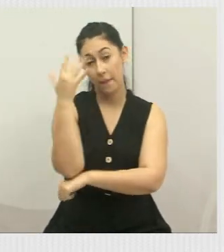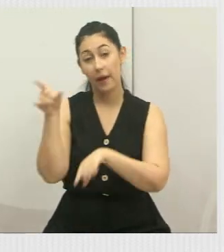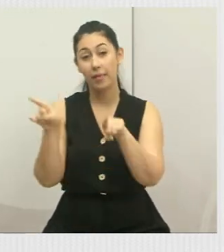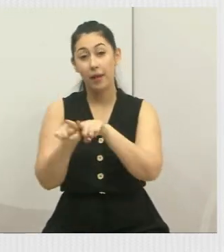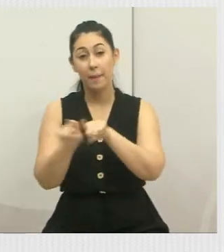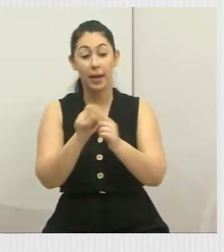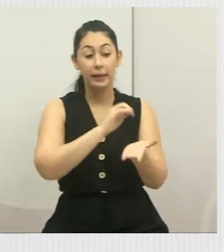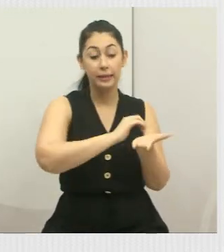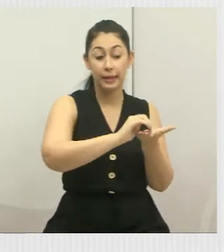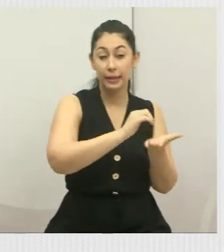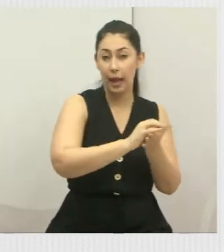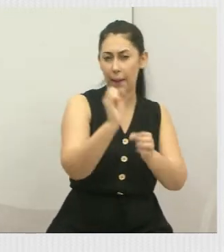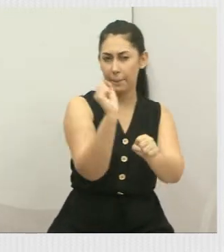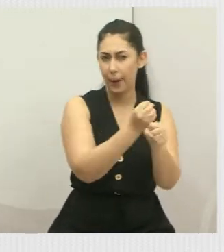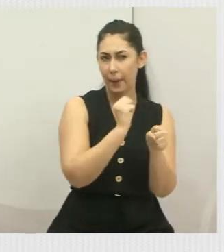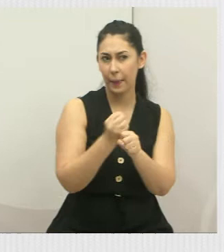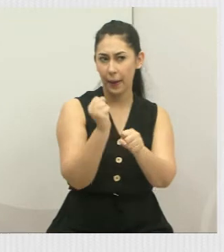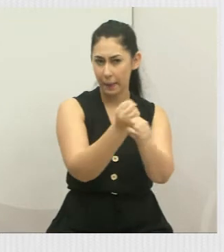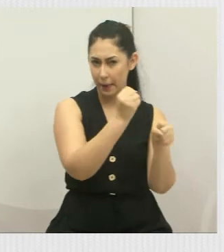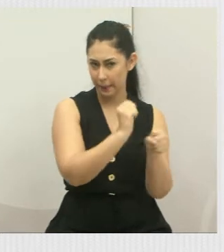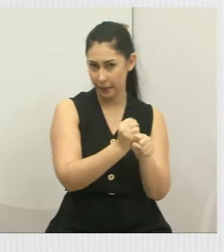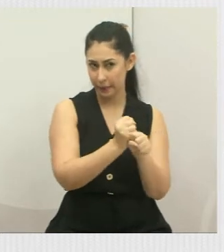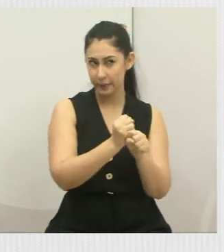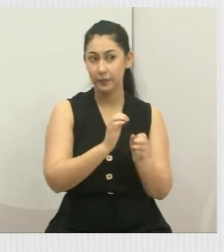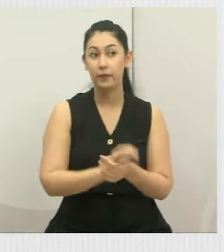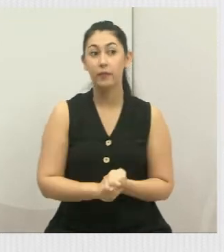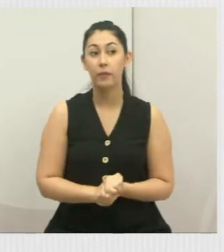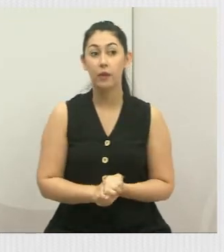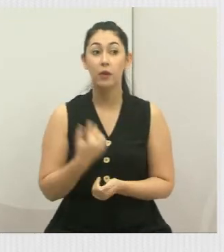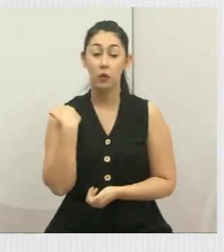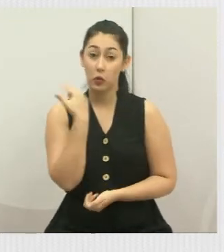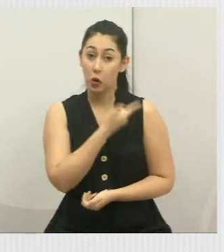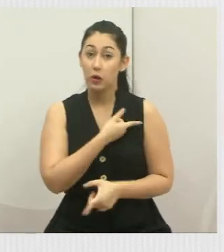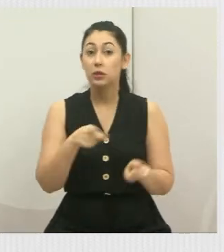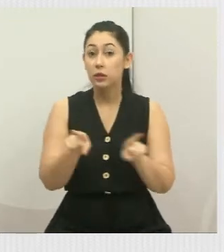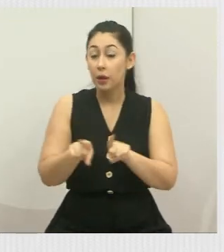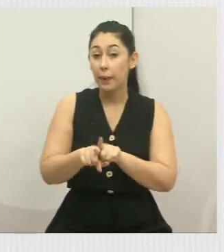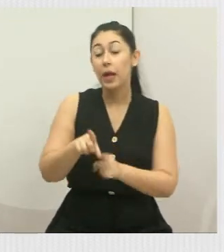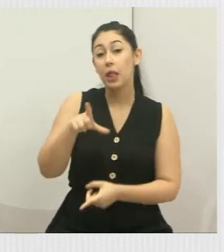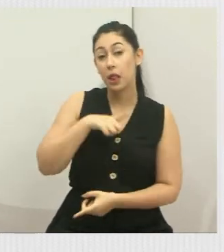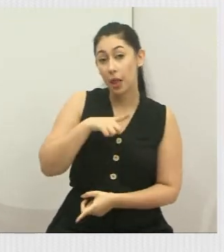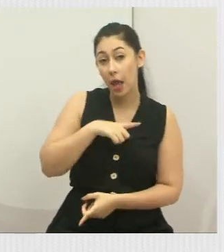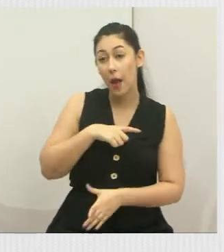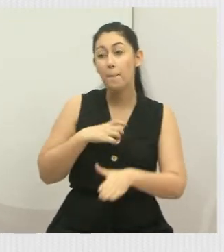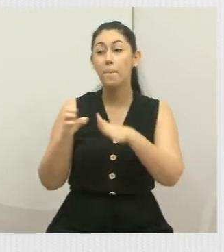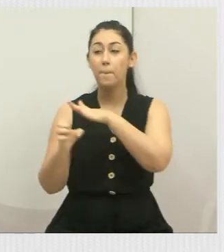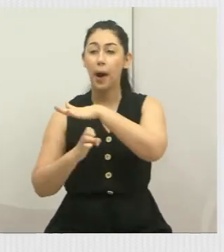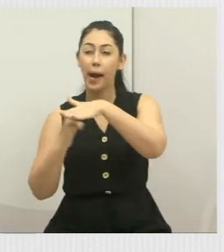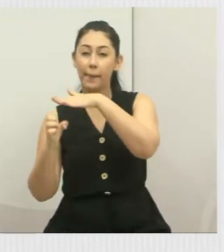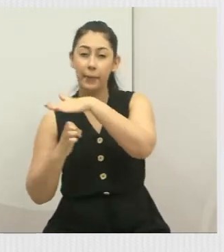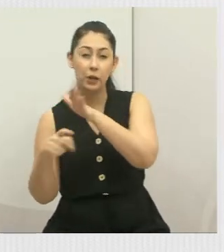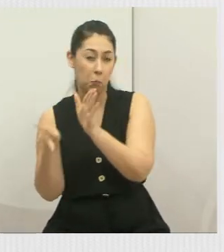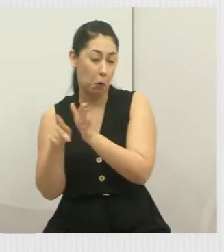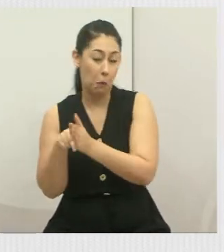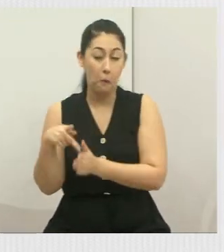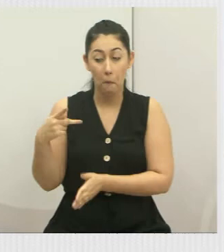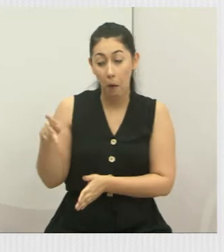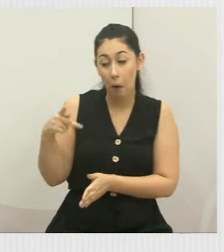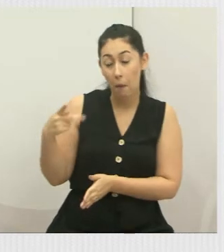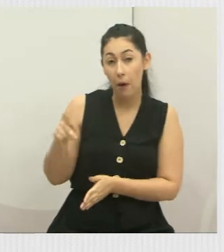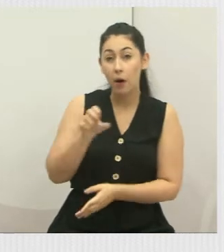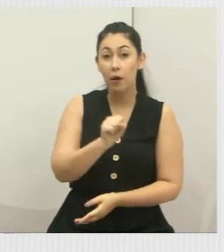pela Secretaria de Infraestrutura e Obras. Nós somos aqui hoje o Serviço Autônomo de Água e Esgoto de